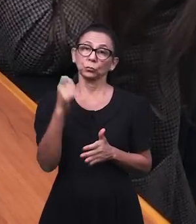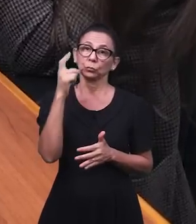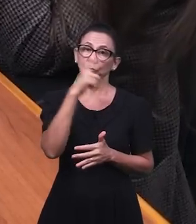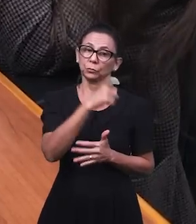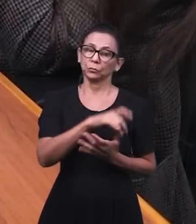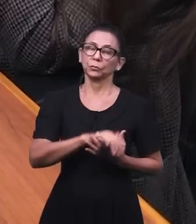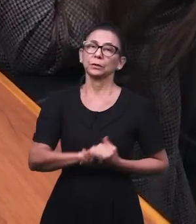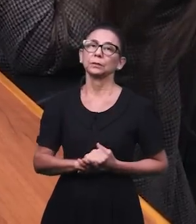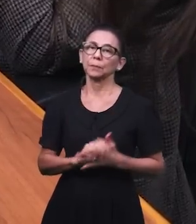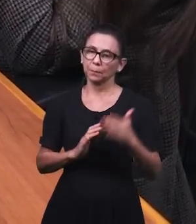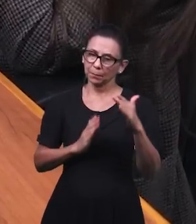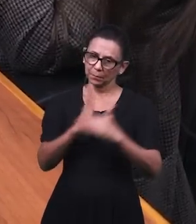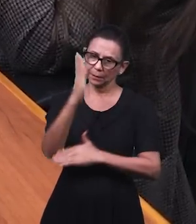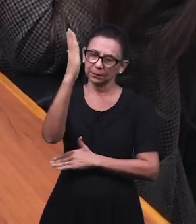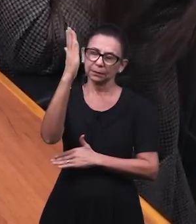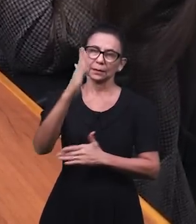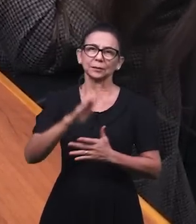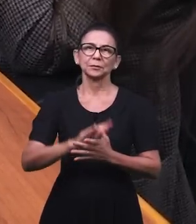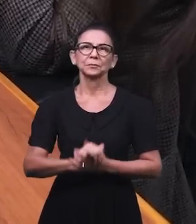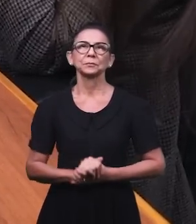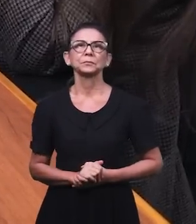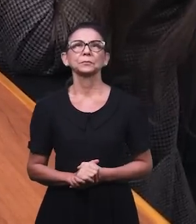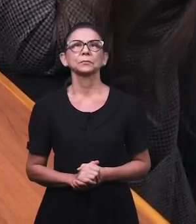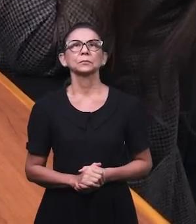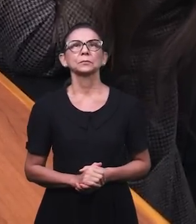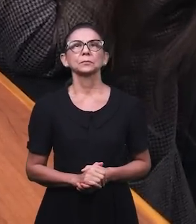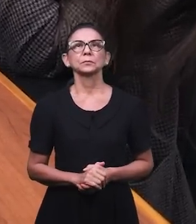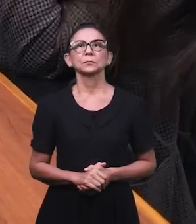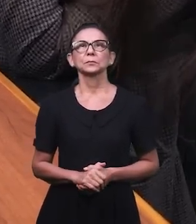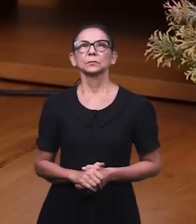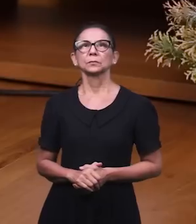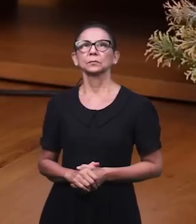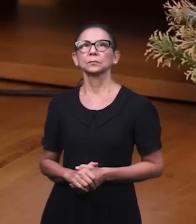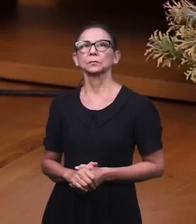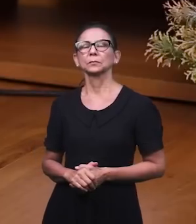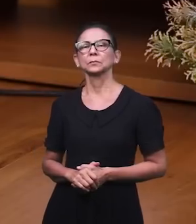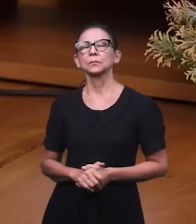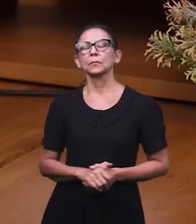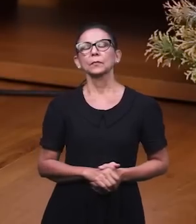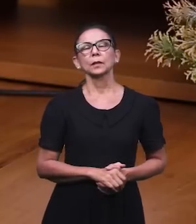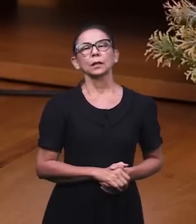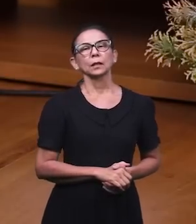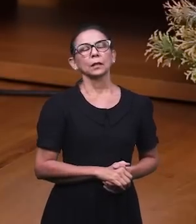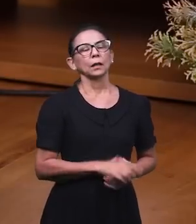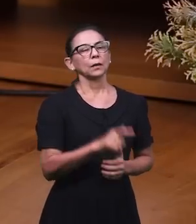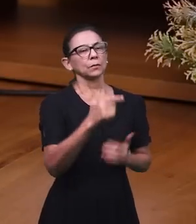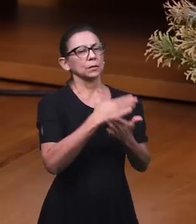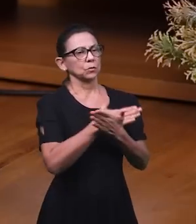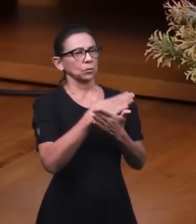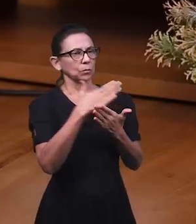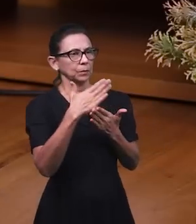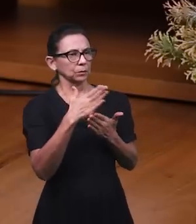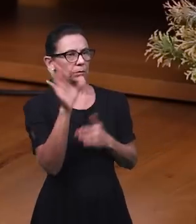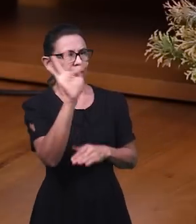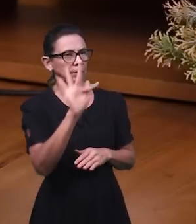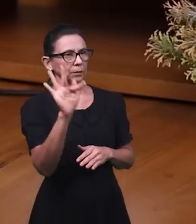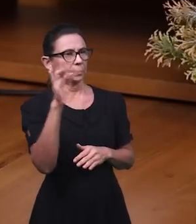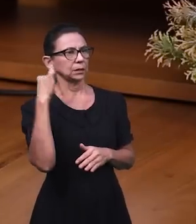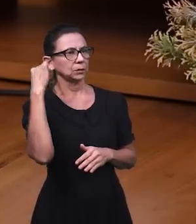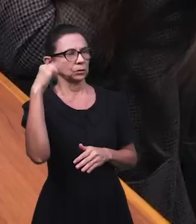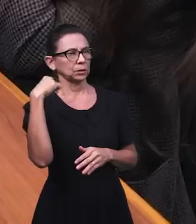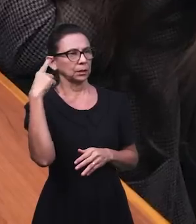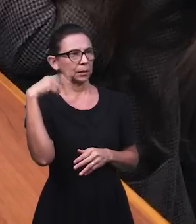bem, agora, então, começa outro capítulo da minha história. E aí você já começou, já iniciou fazendo direito, começando